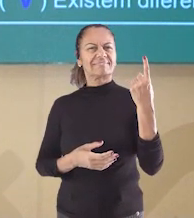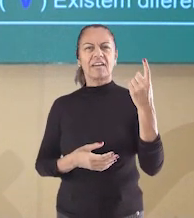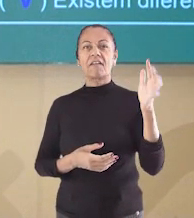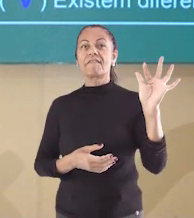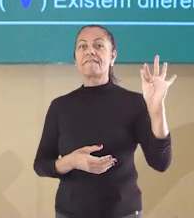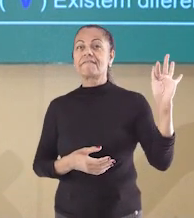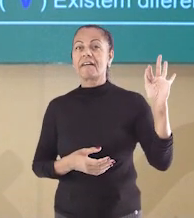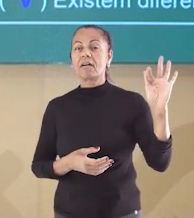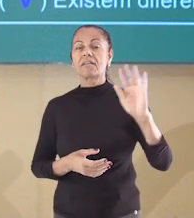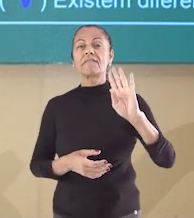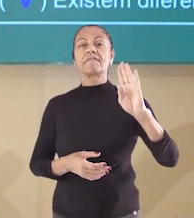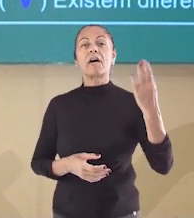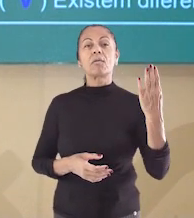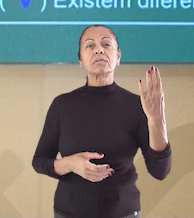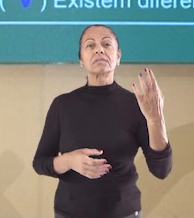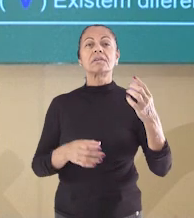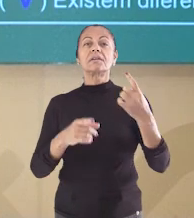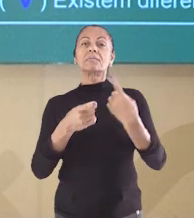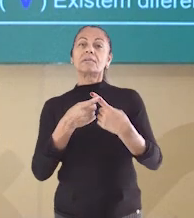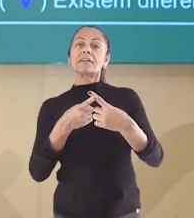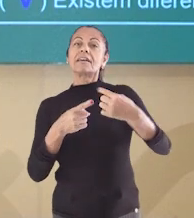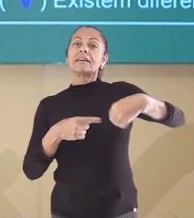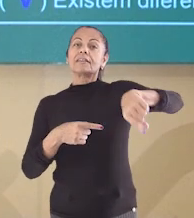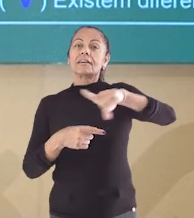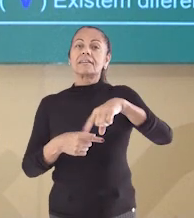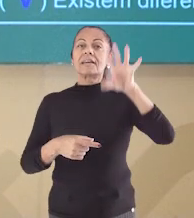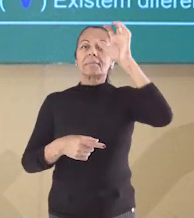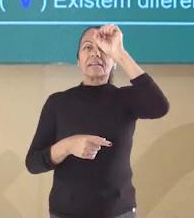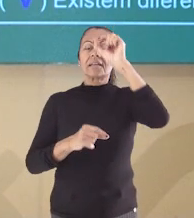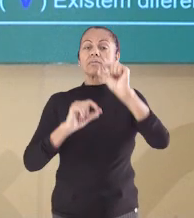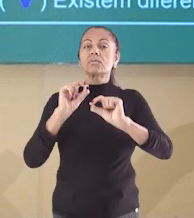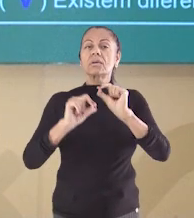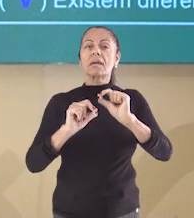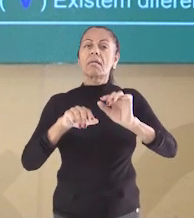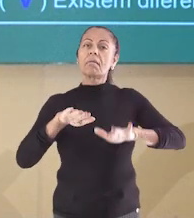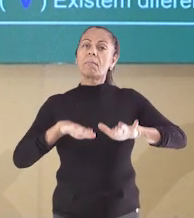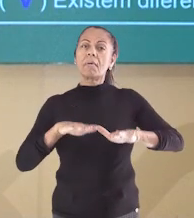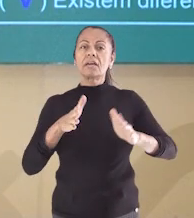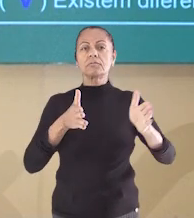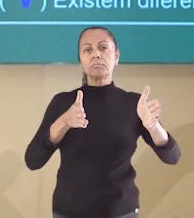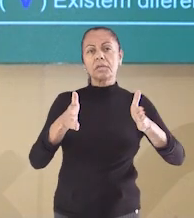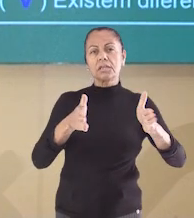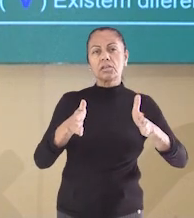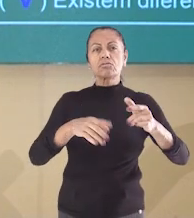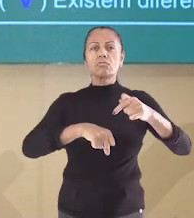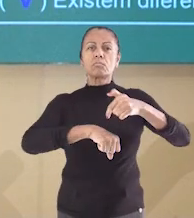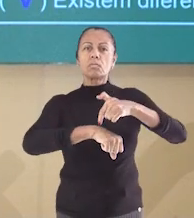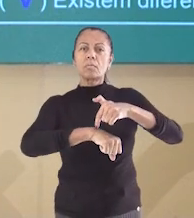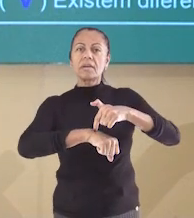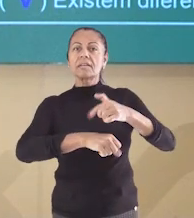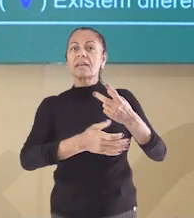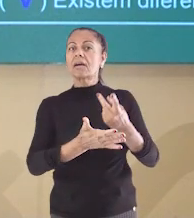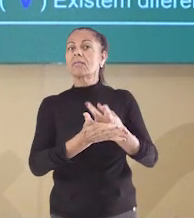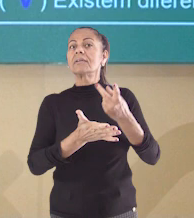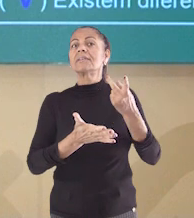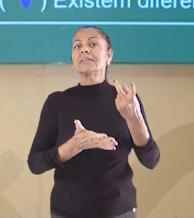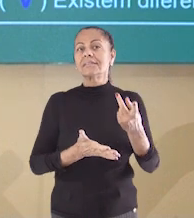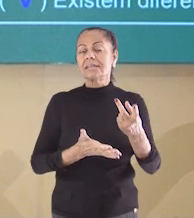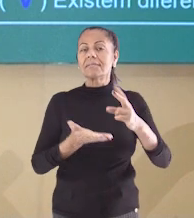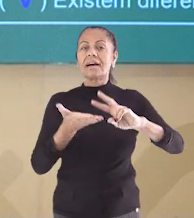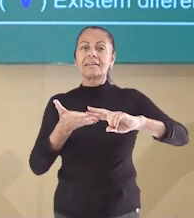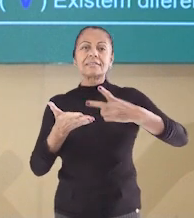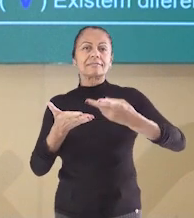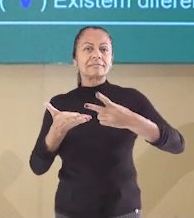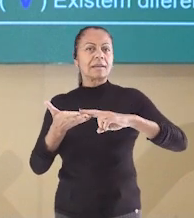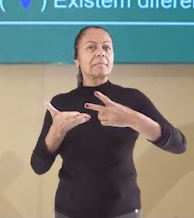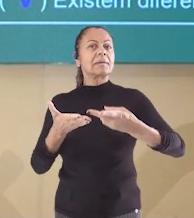é falsa, porque nós aprendemos que, dependendo da época e o momento que estiver